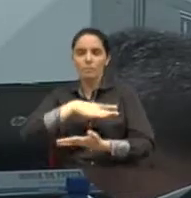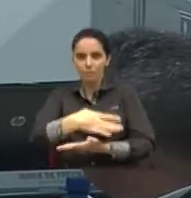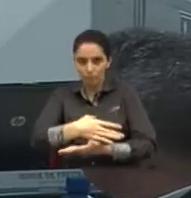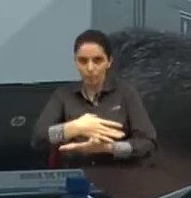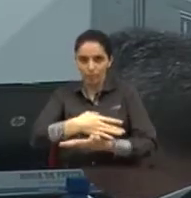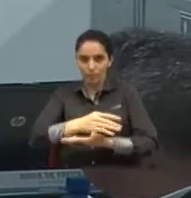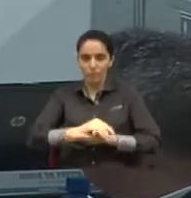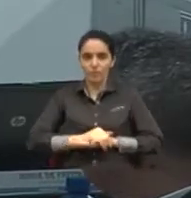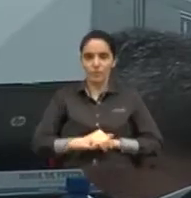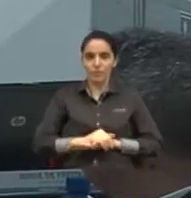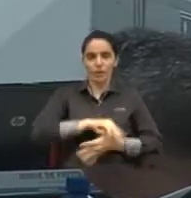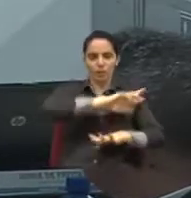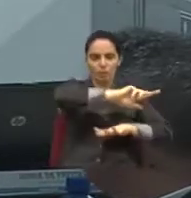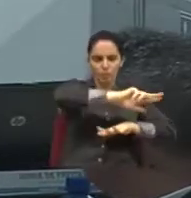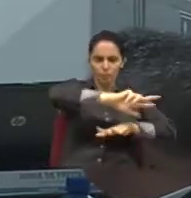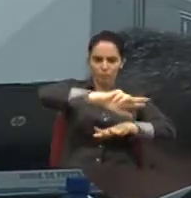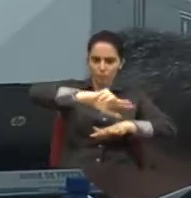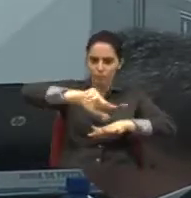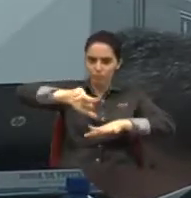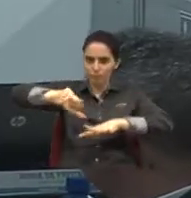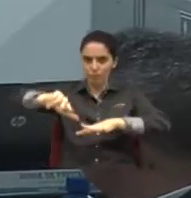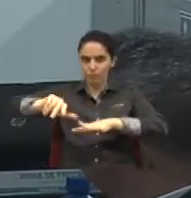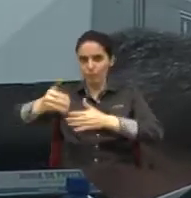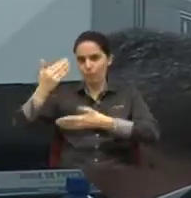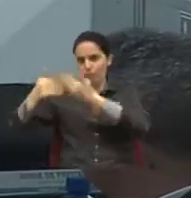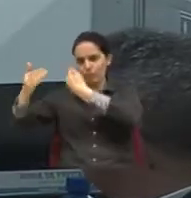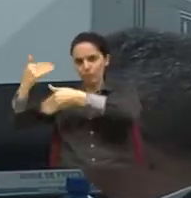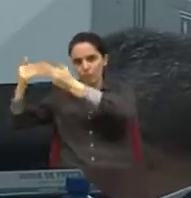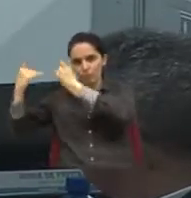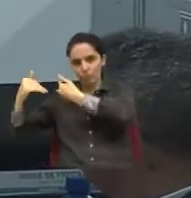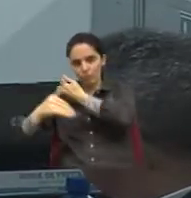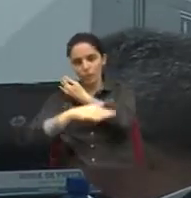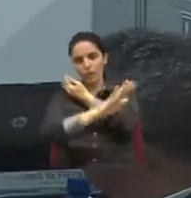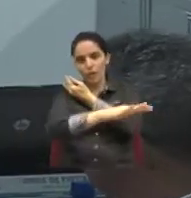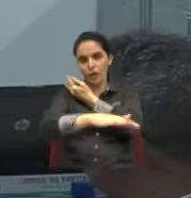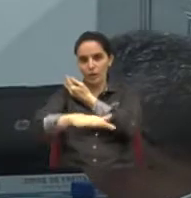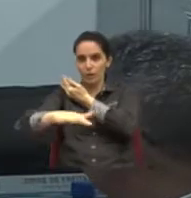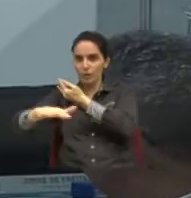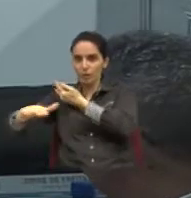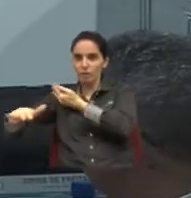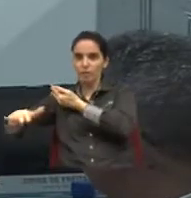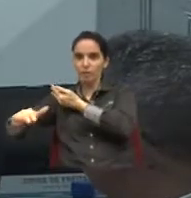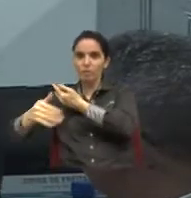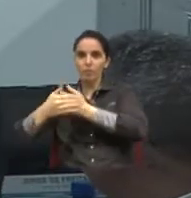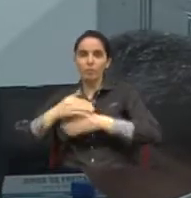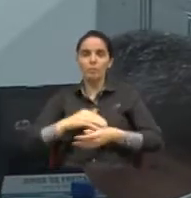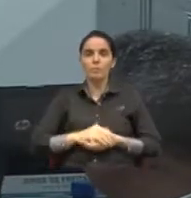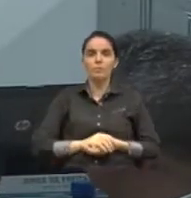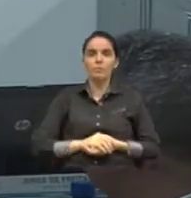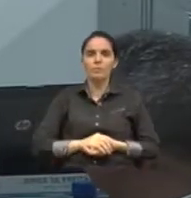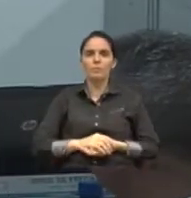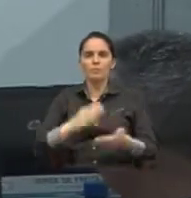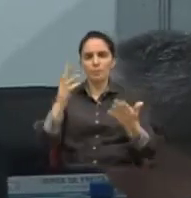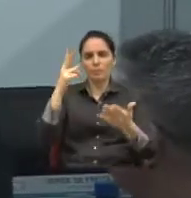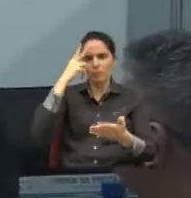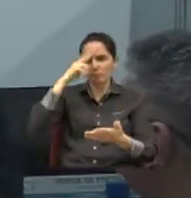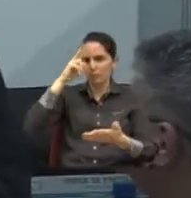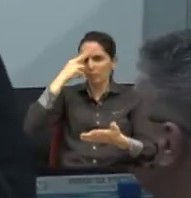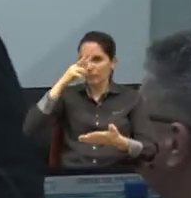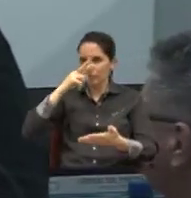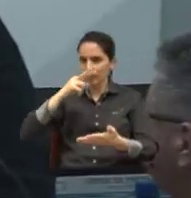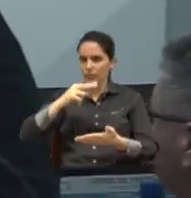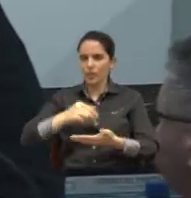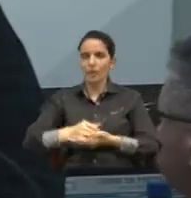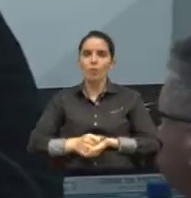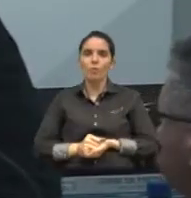Isso são coisas que a gente traz lá desde a nossa infância. Desde os contos de fadas,